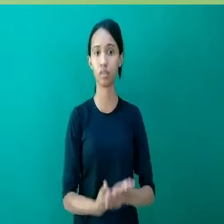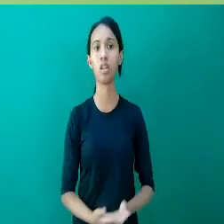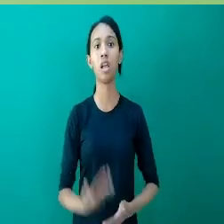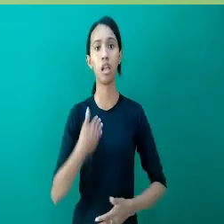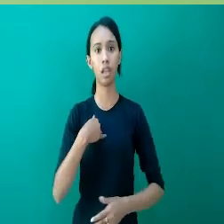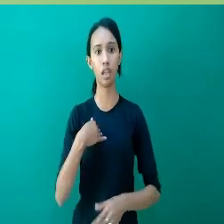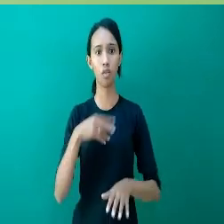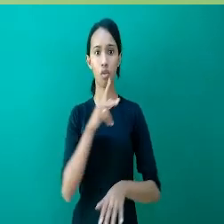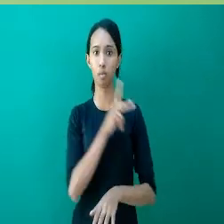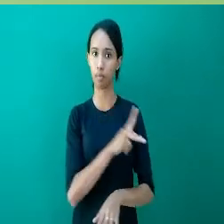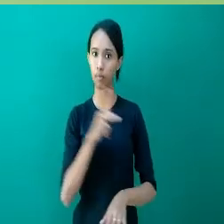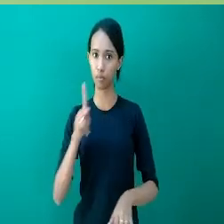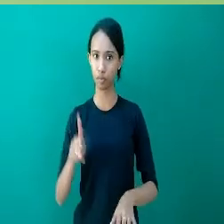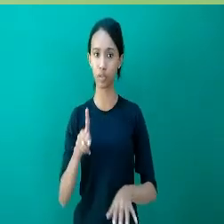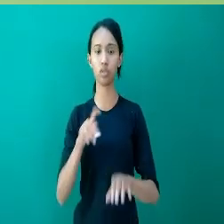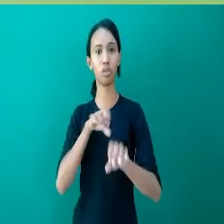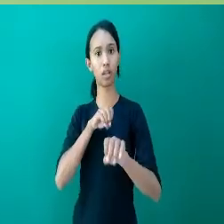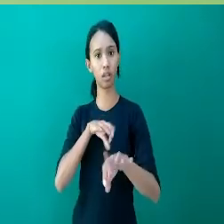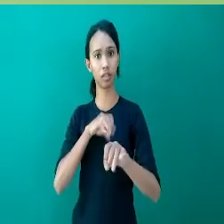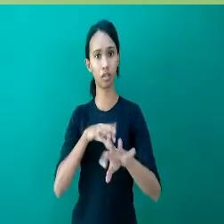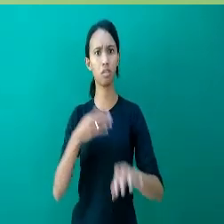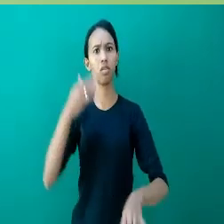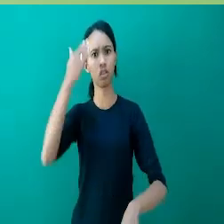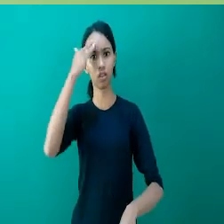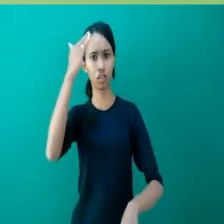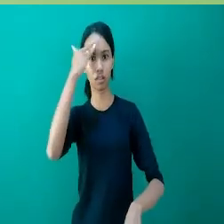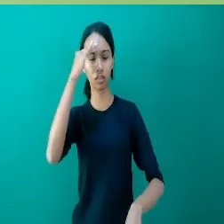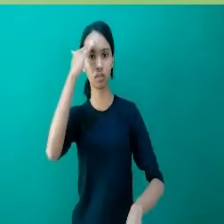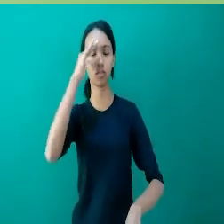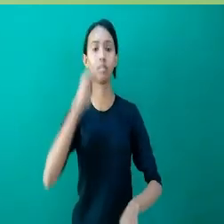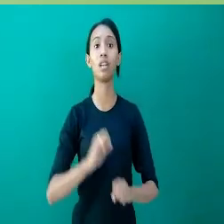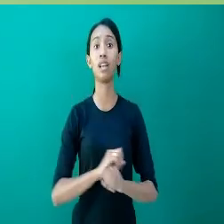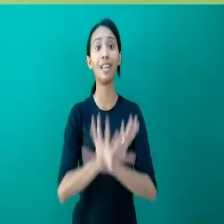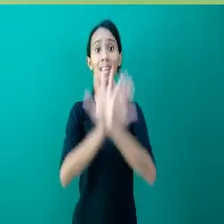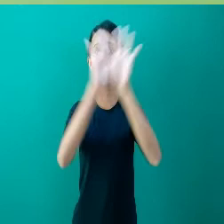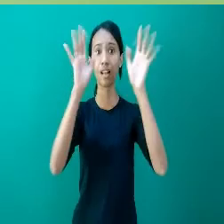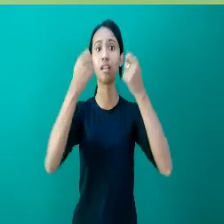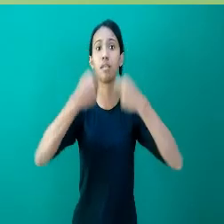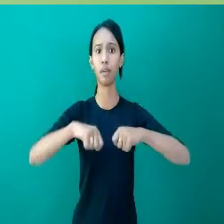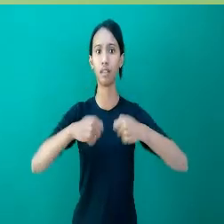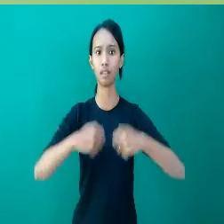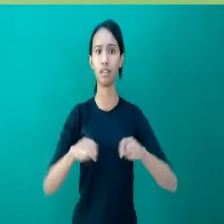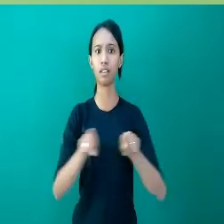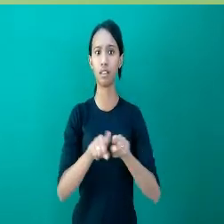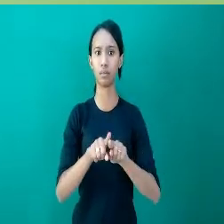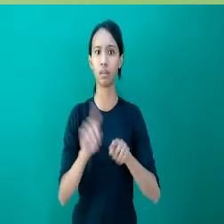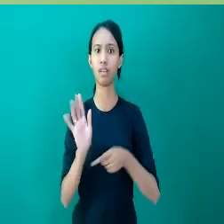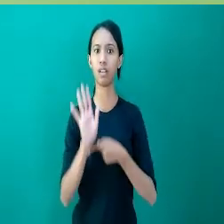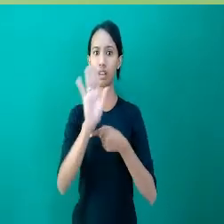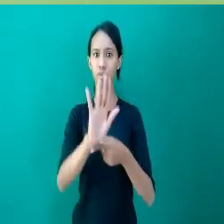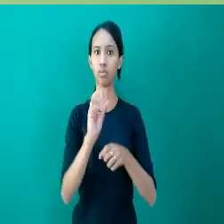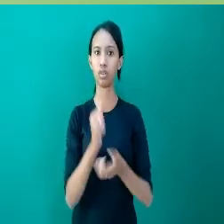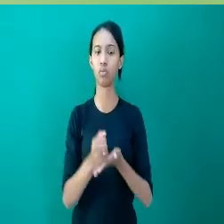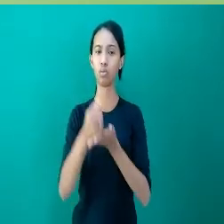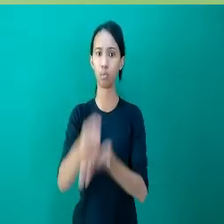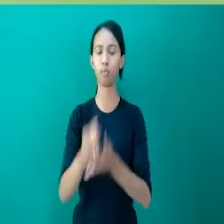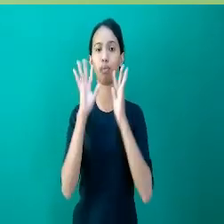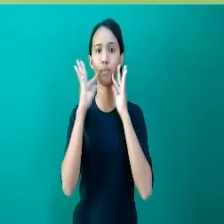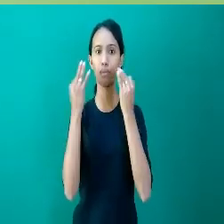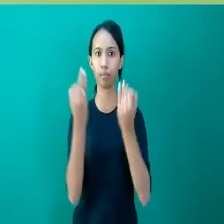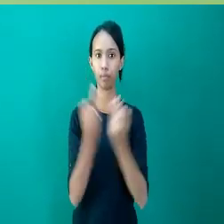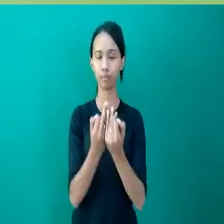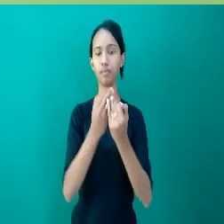como professor educador, entendo nisso. E claro que no seio da família. Claro que no seio da família. Nós não podemos esquecer